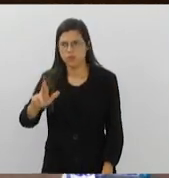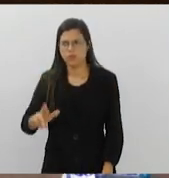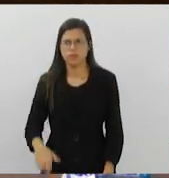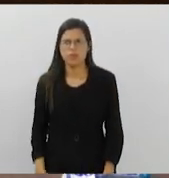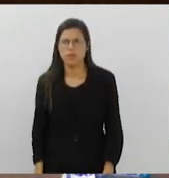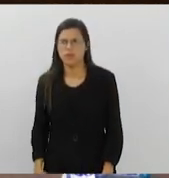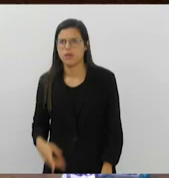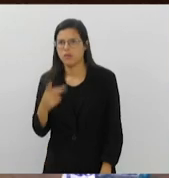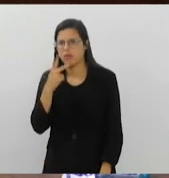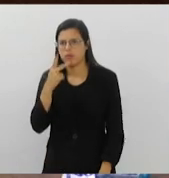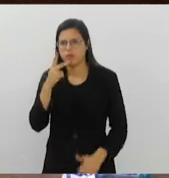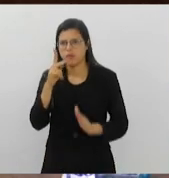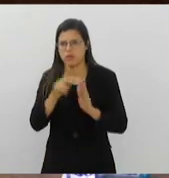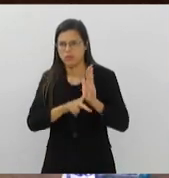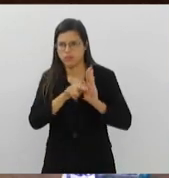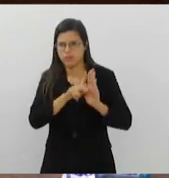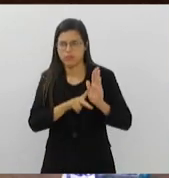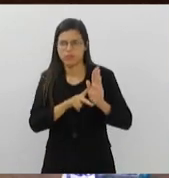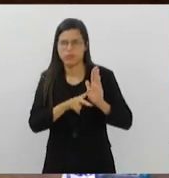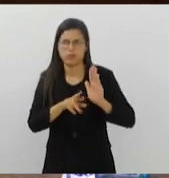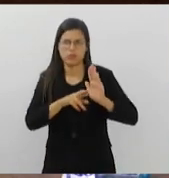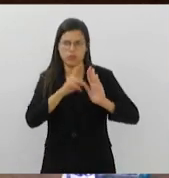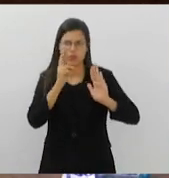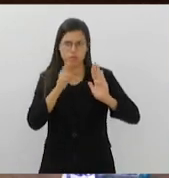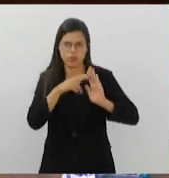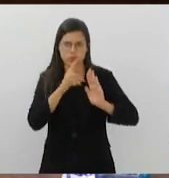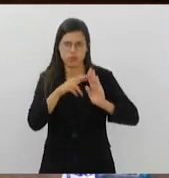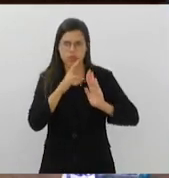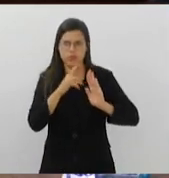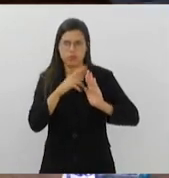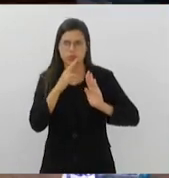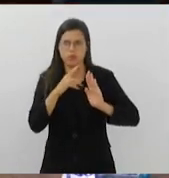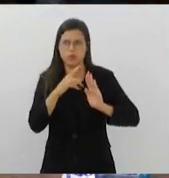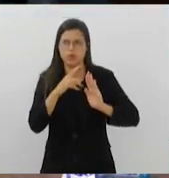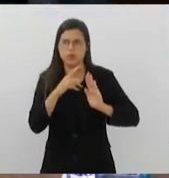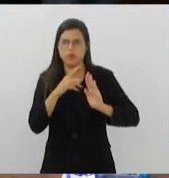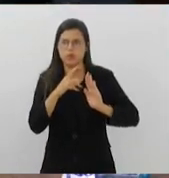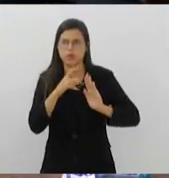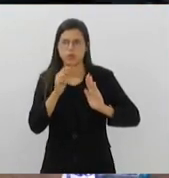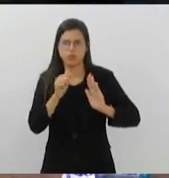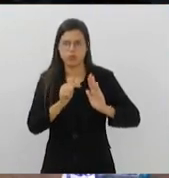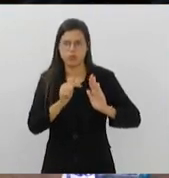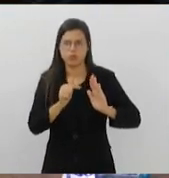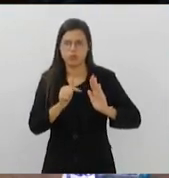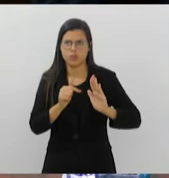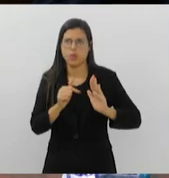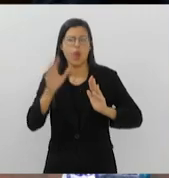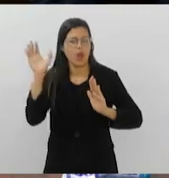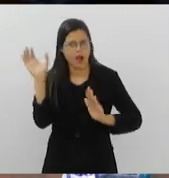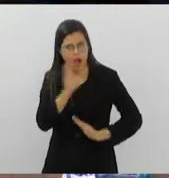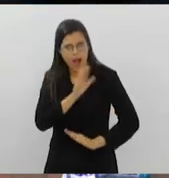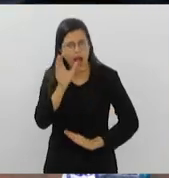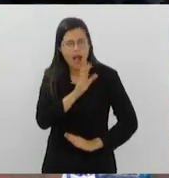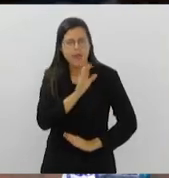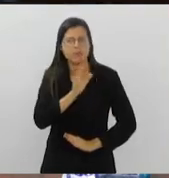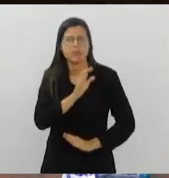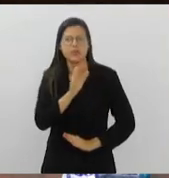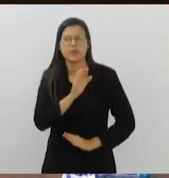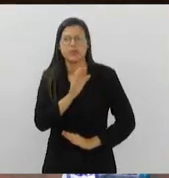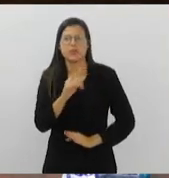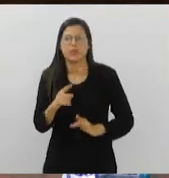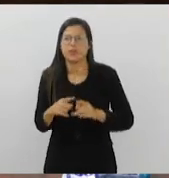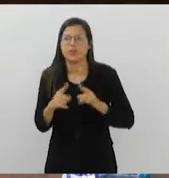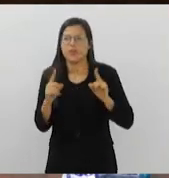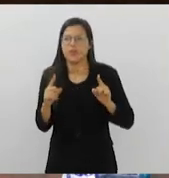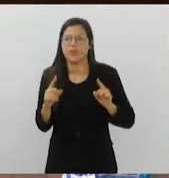esse projeto de resolução, ele, professor Josemar, foi muito rápido, ligeiro, mas foi